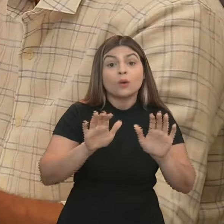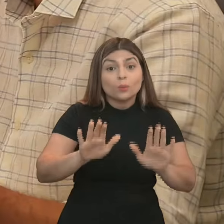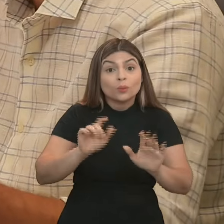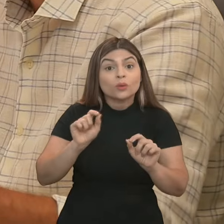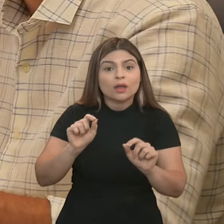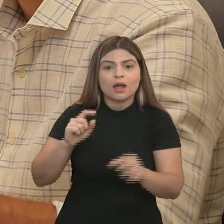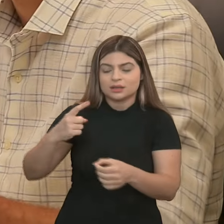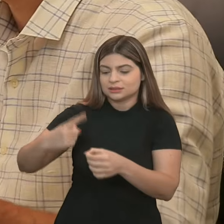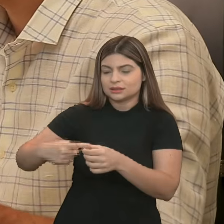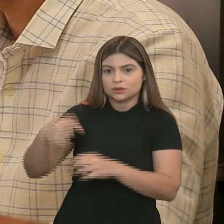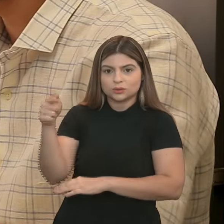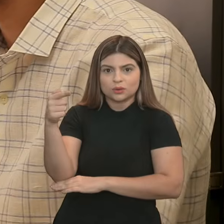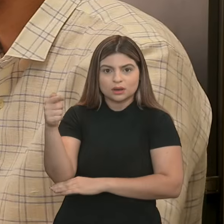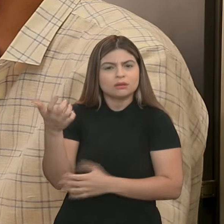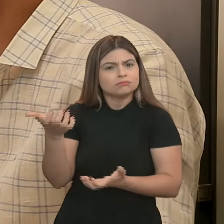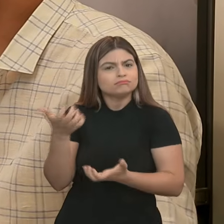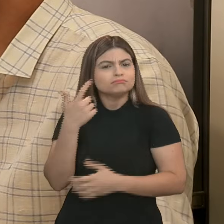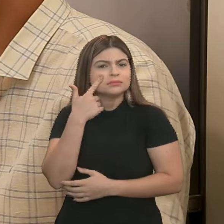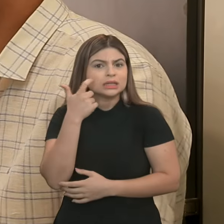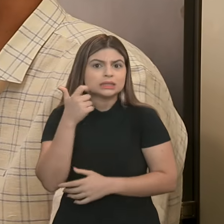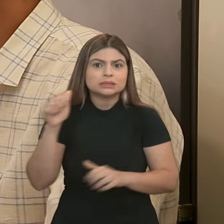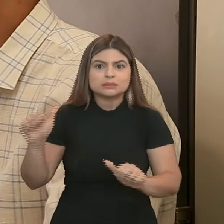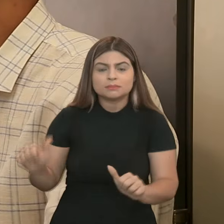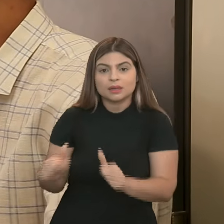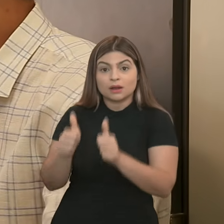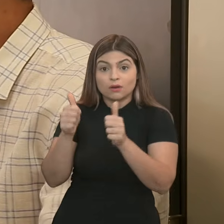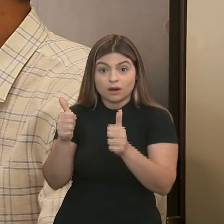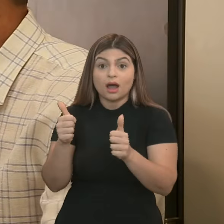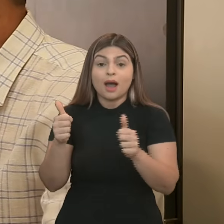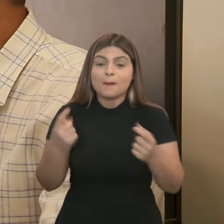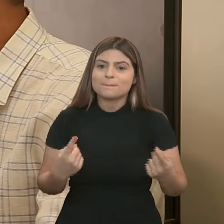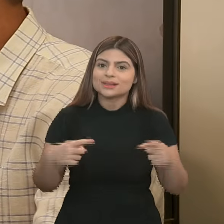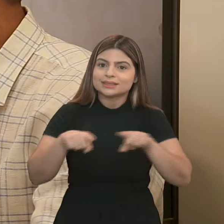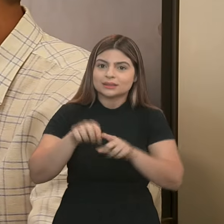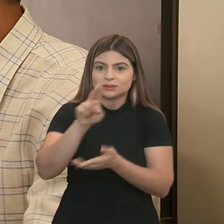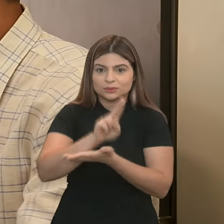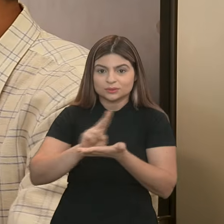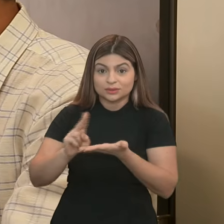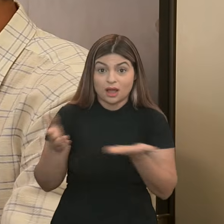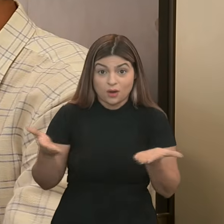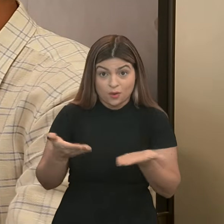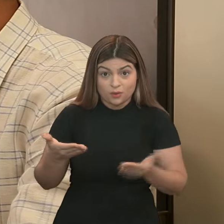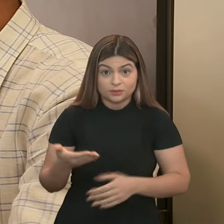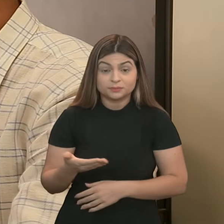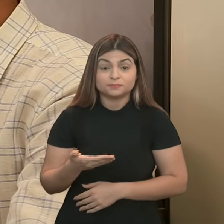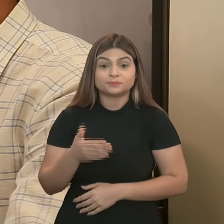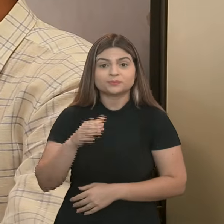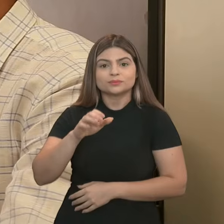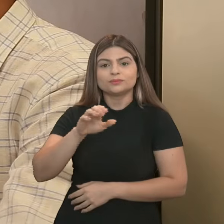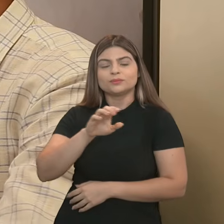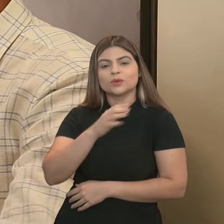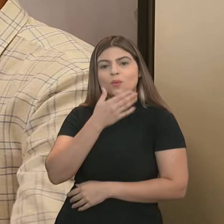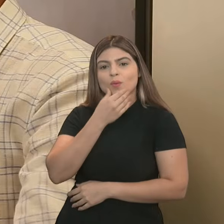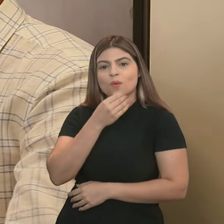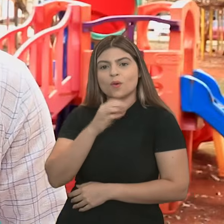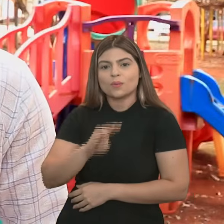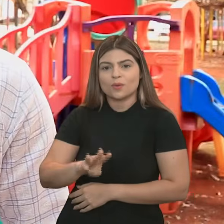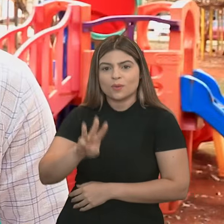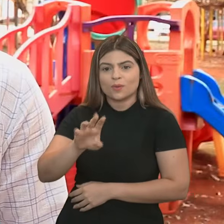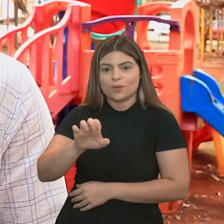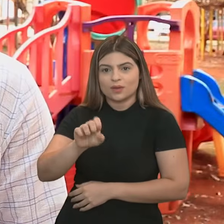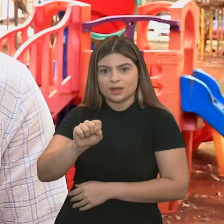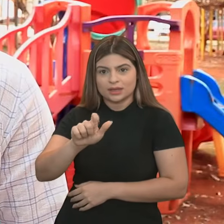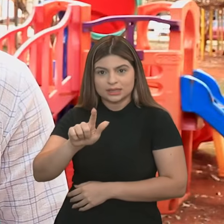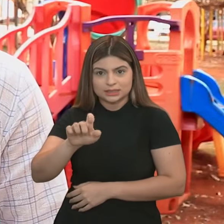buscou o conhecimento produzido na universidade. É o que explica Wesley Brito, integrante da SME e egresso da UFG. Então,